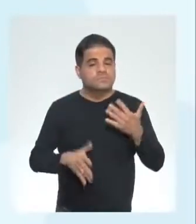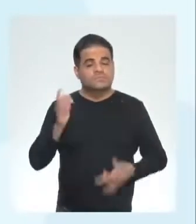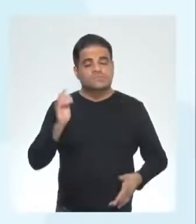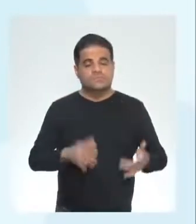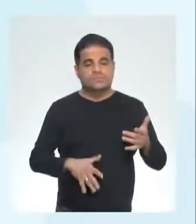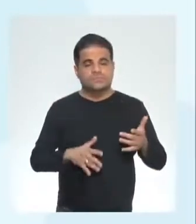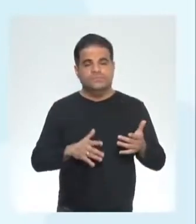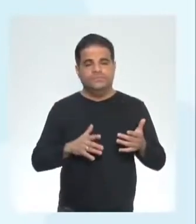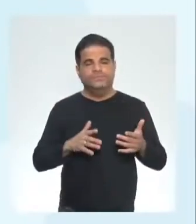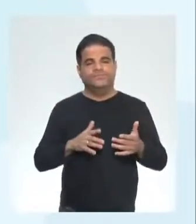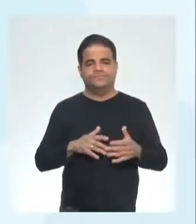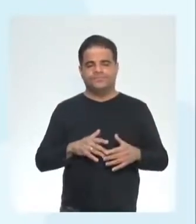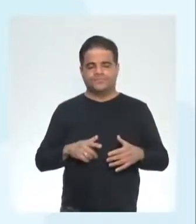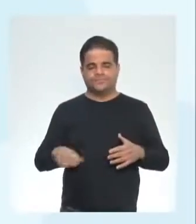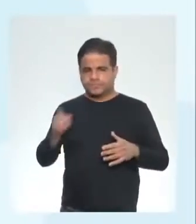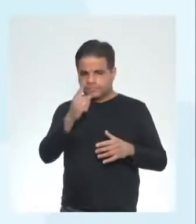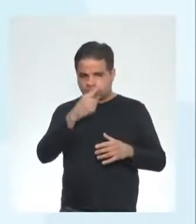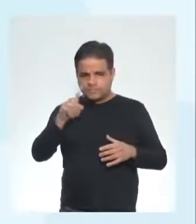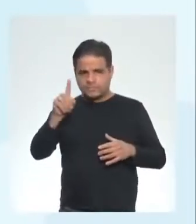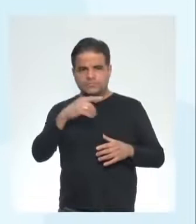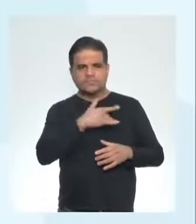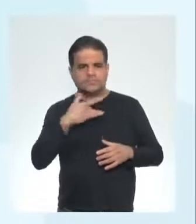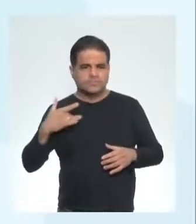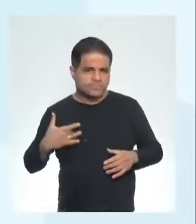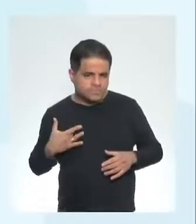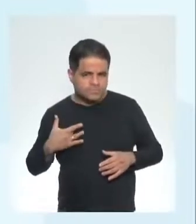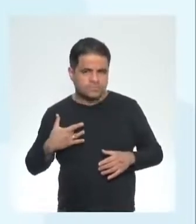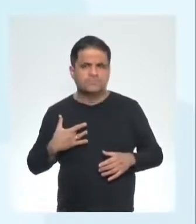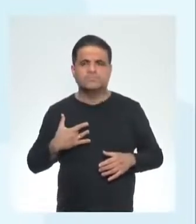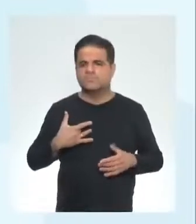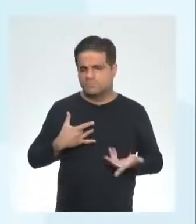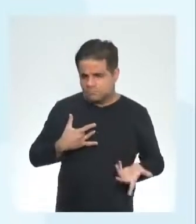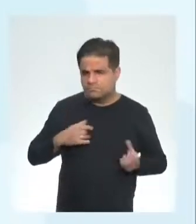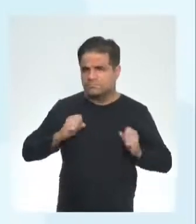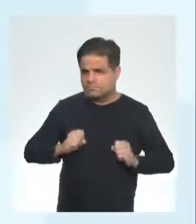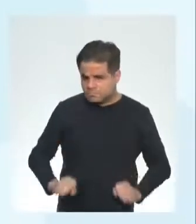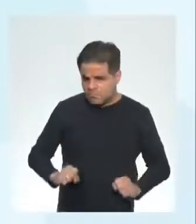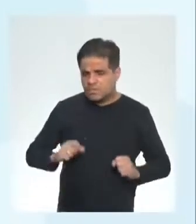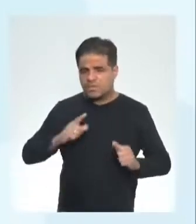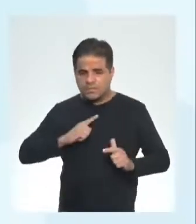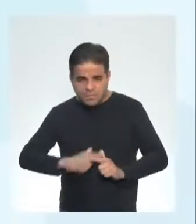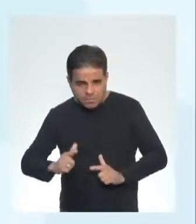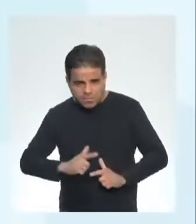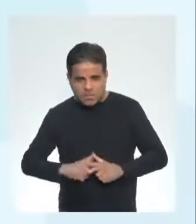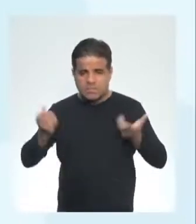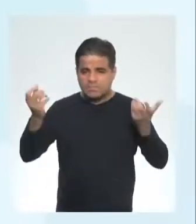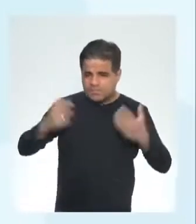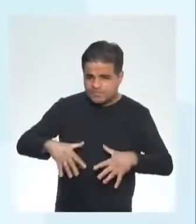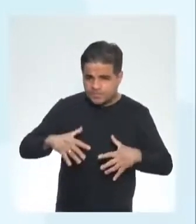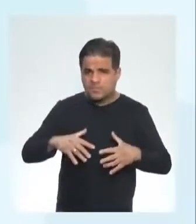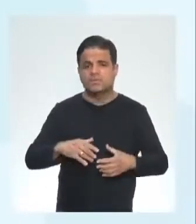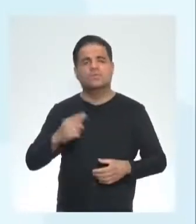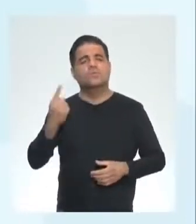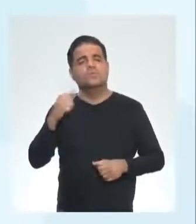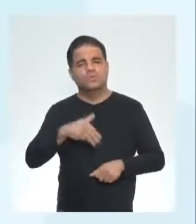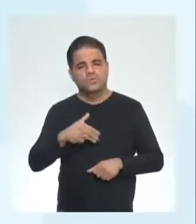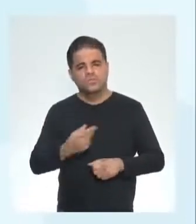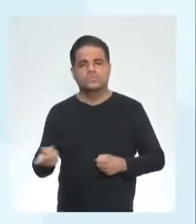poluição visual, na saúde do ser humano, será que acarreta algum prejuízo? Um minutinho e a gente já volta.